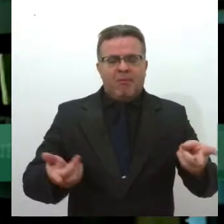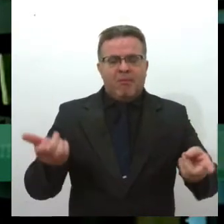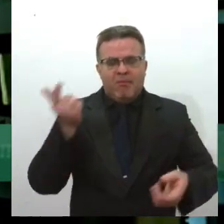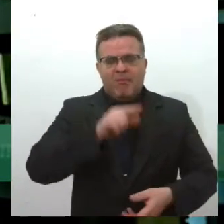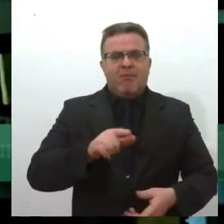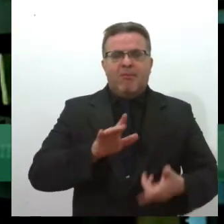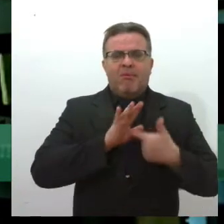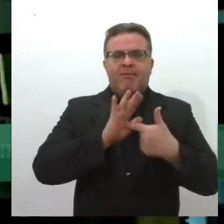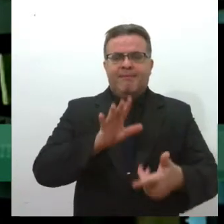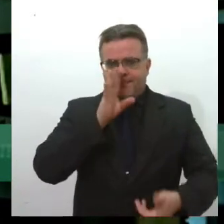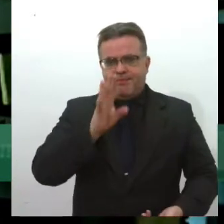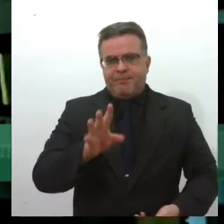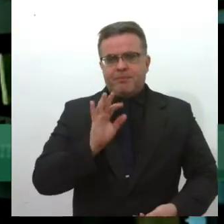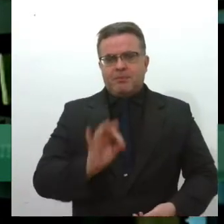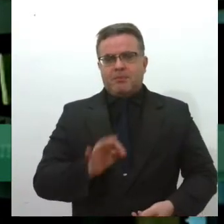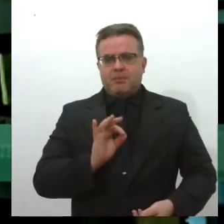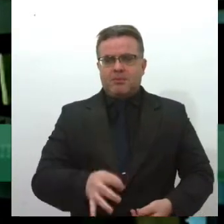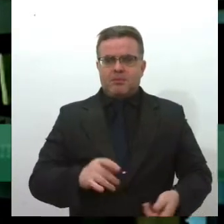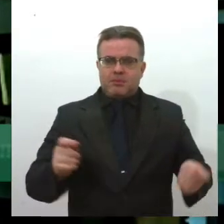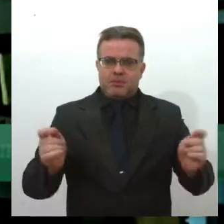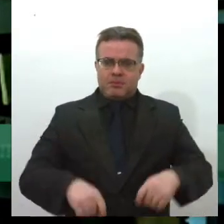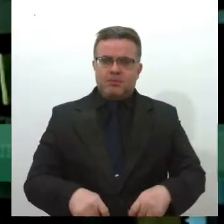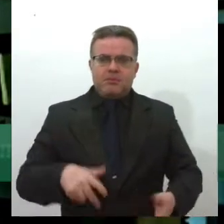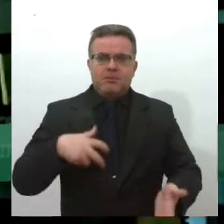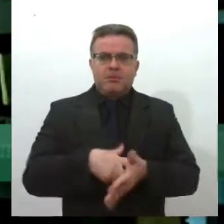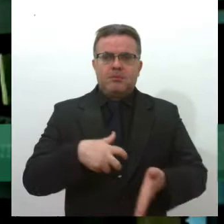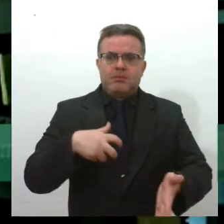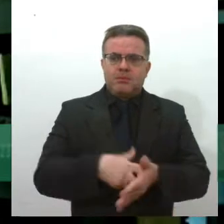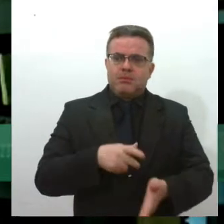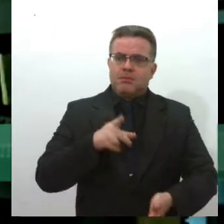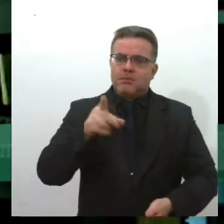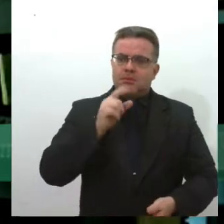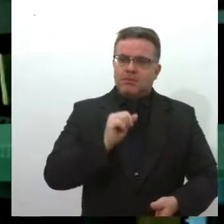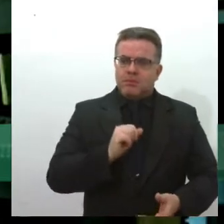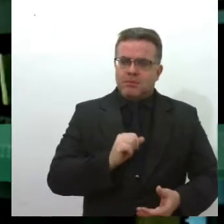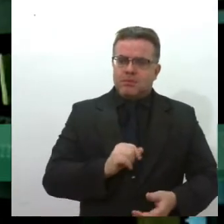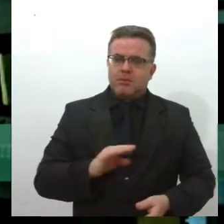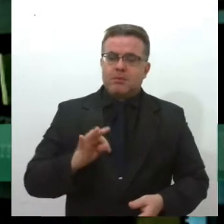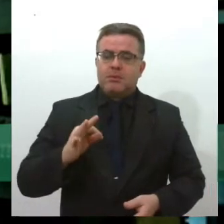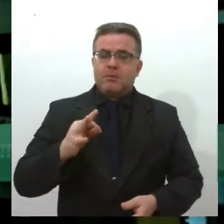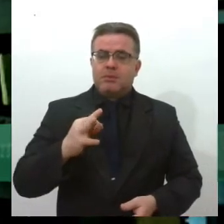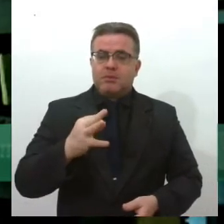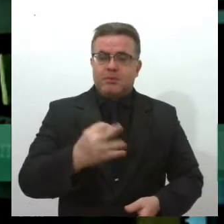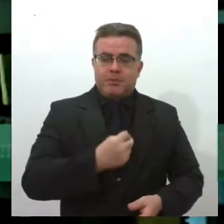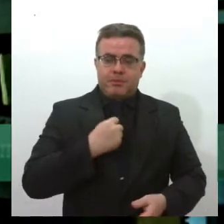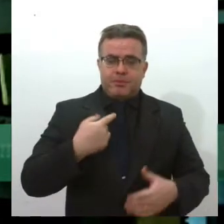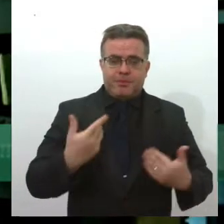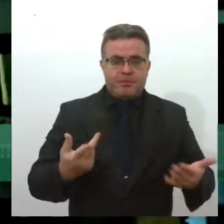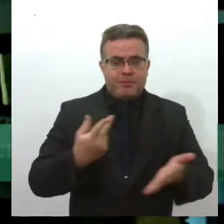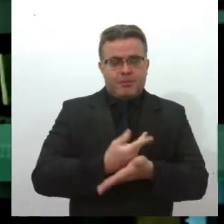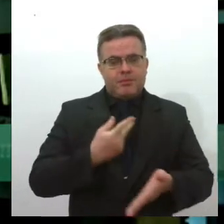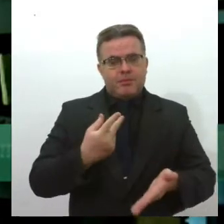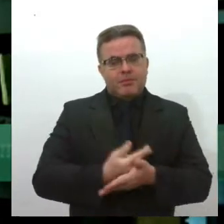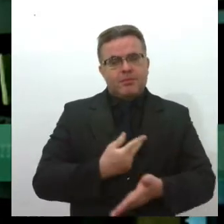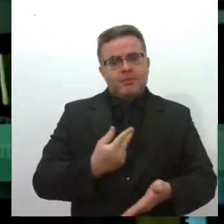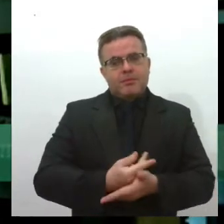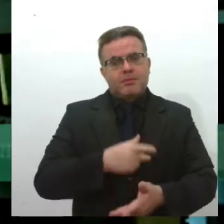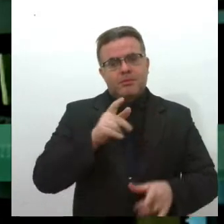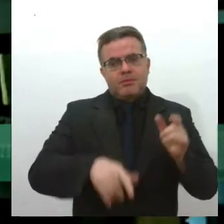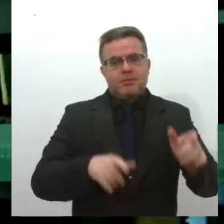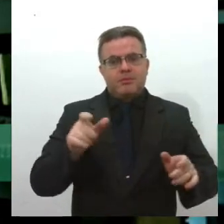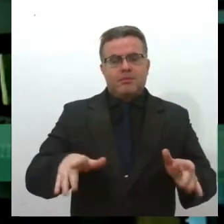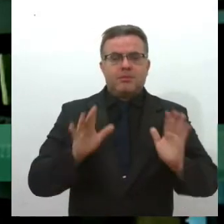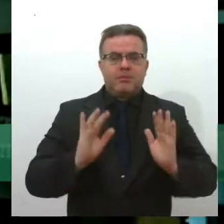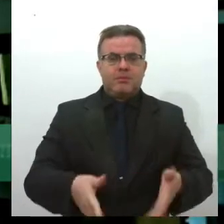fazer uma acusação que vai gerar impunição para aqueles que se comportaram inadequadamente, como foi muito bem dito